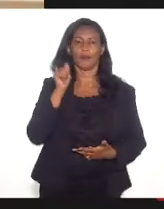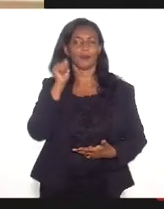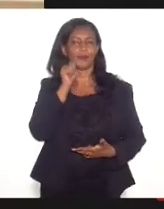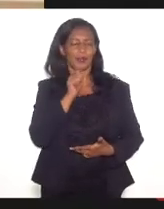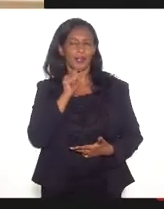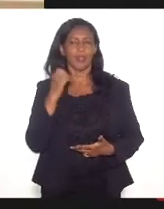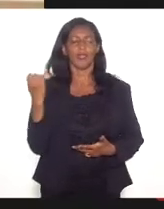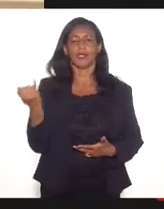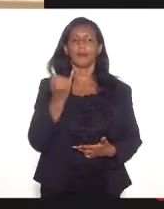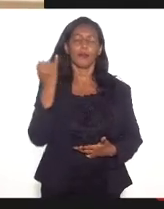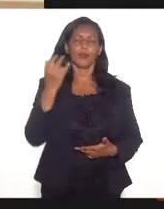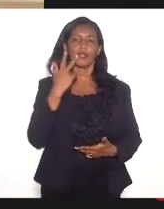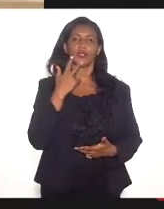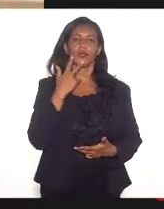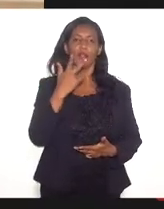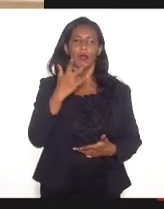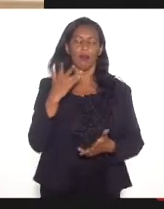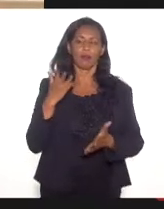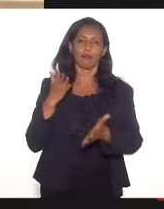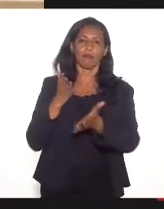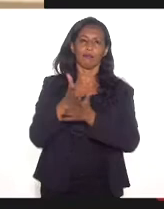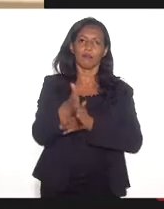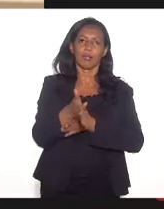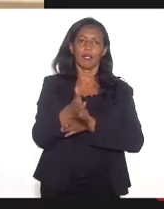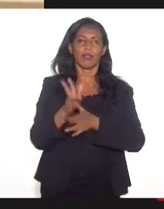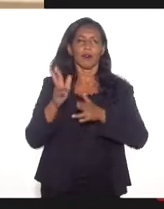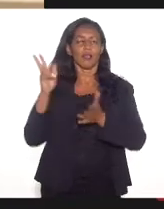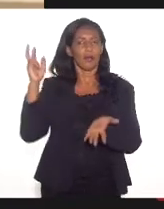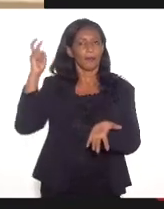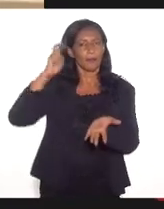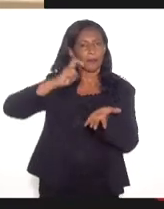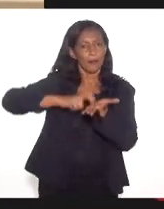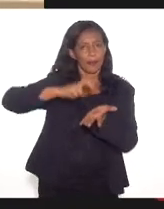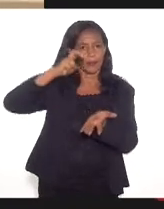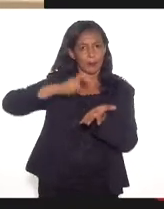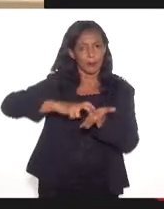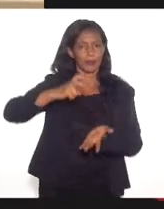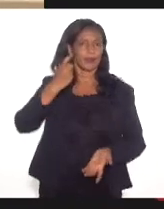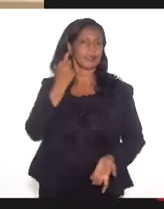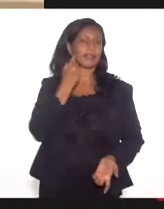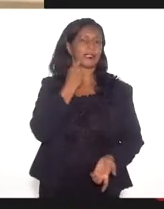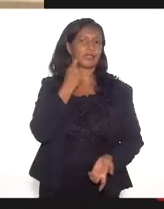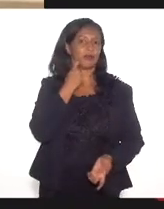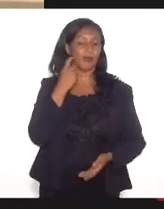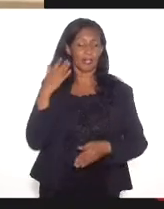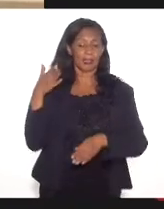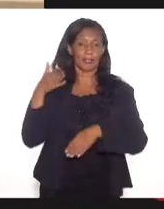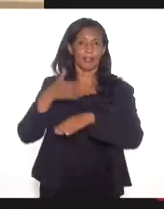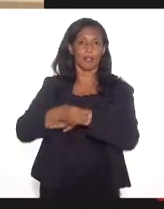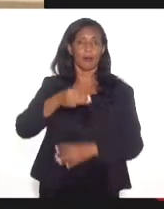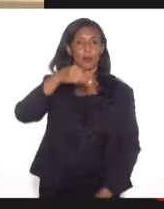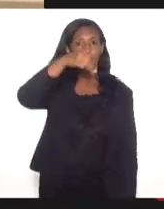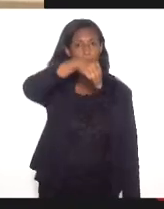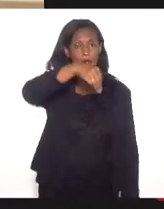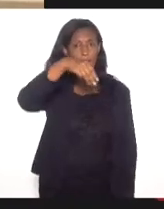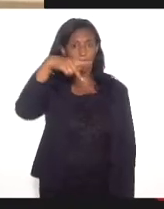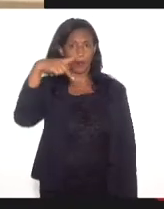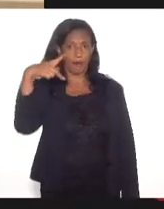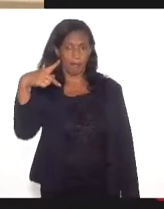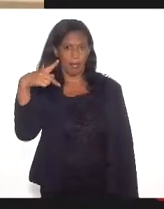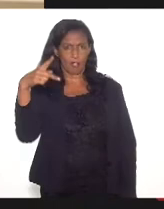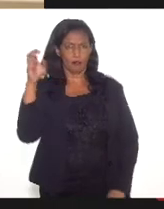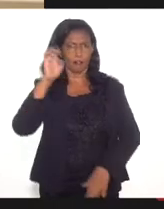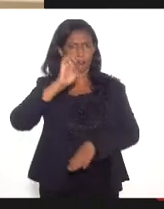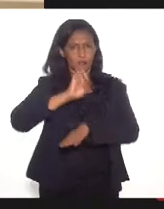Importante dizer que ingressamos na manhã desta sexta-feira no Ministério Público do Estado do Rio de Janeiro